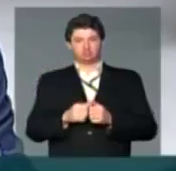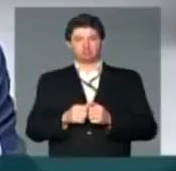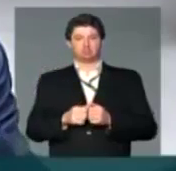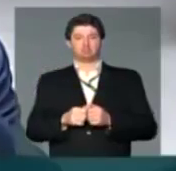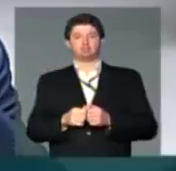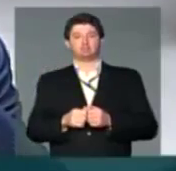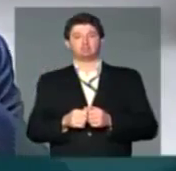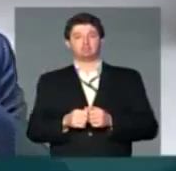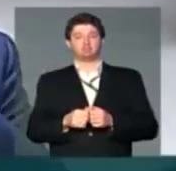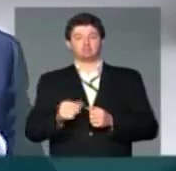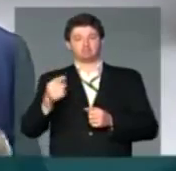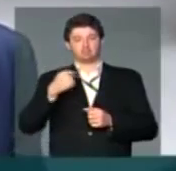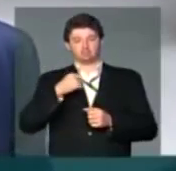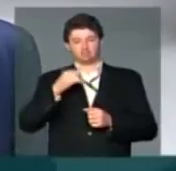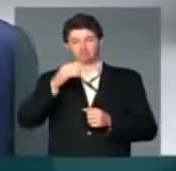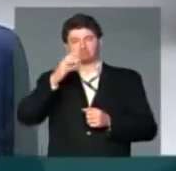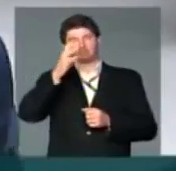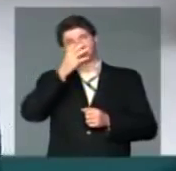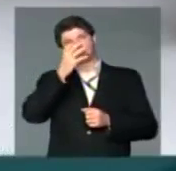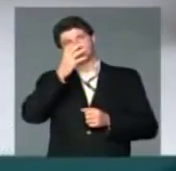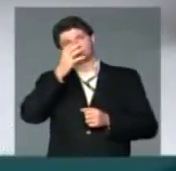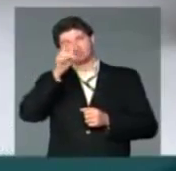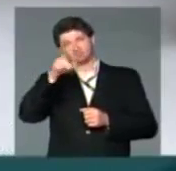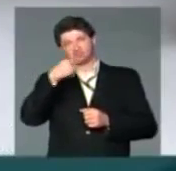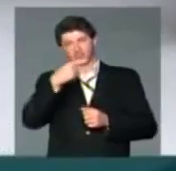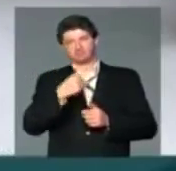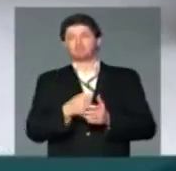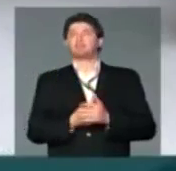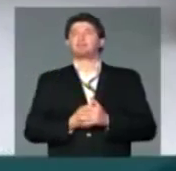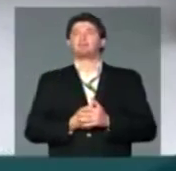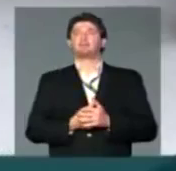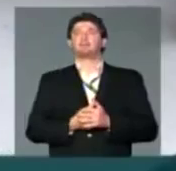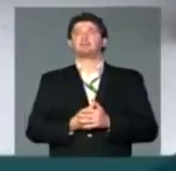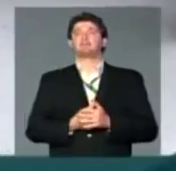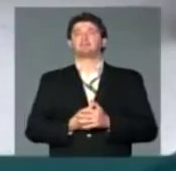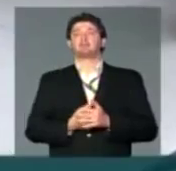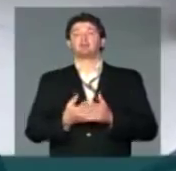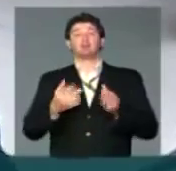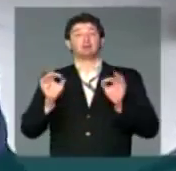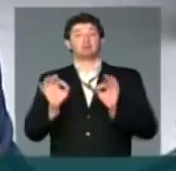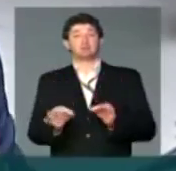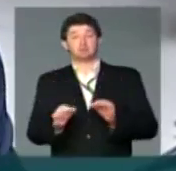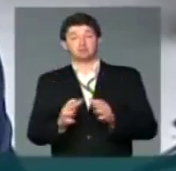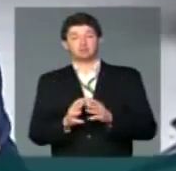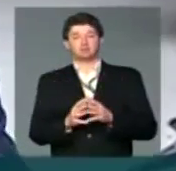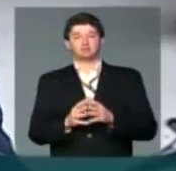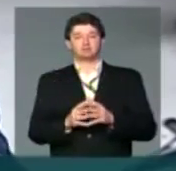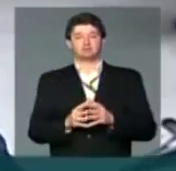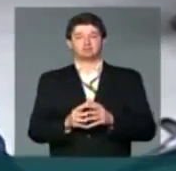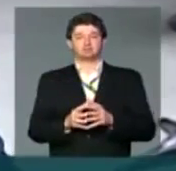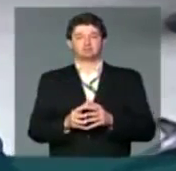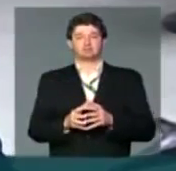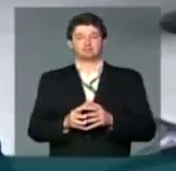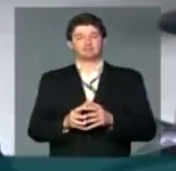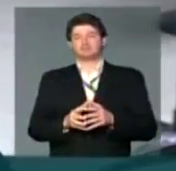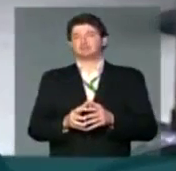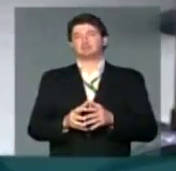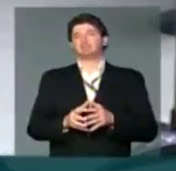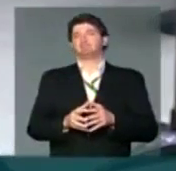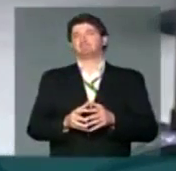eu atentamente ouvi o pronunciamento de Vossa Excelência e, com certeza, Vossa Excelência